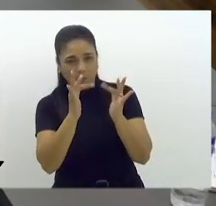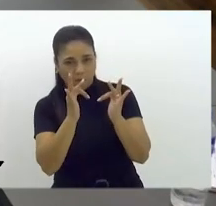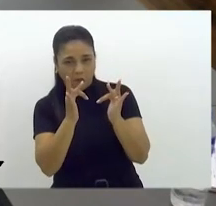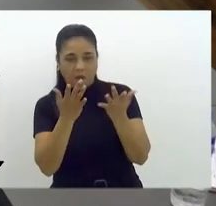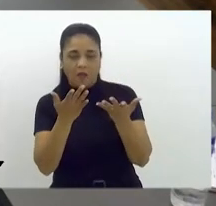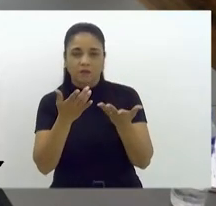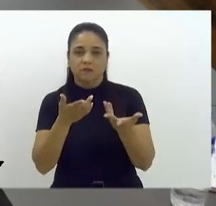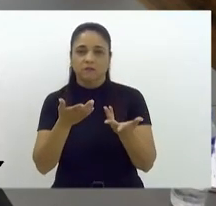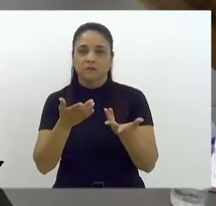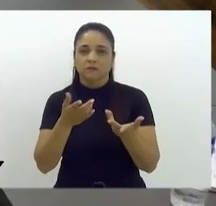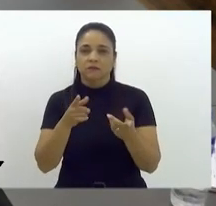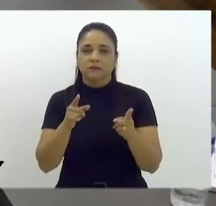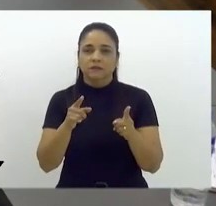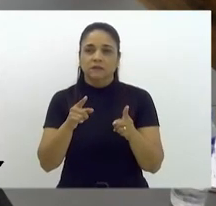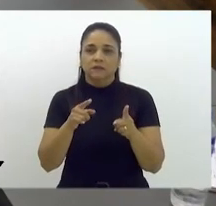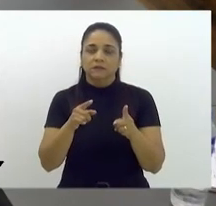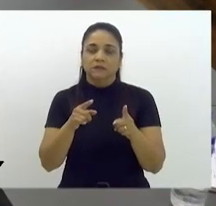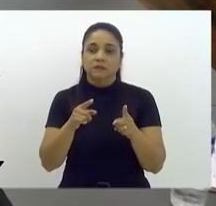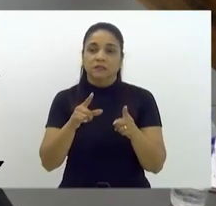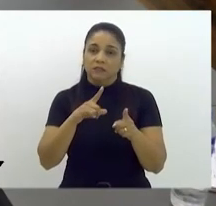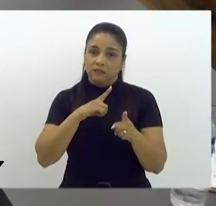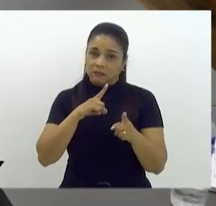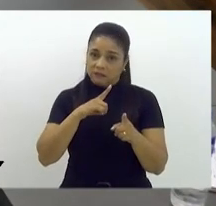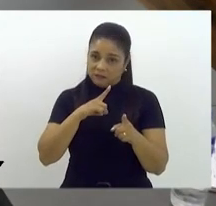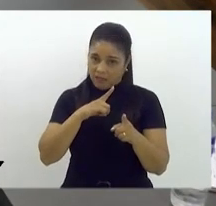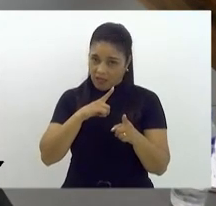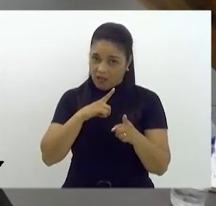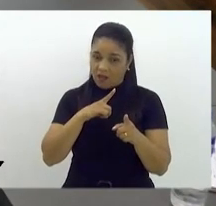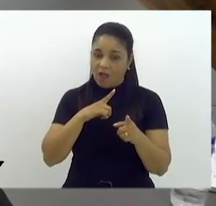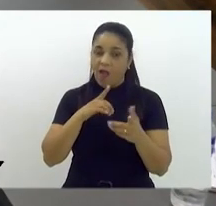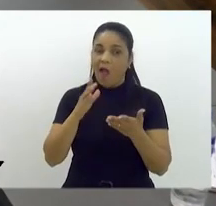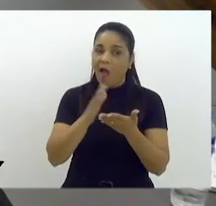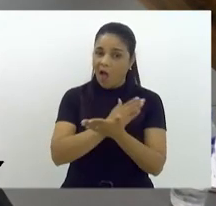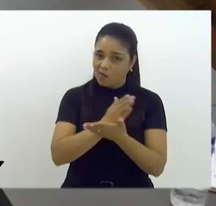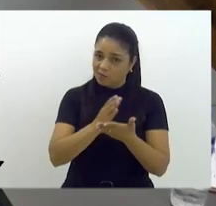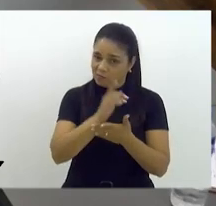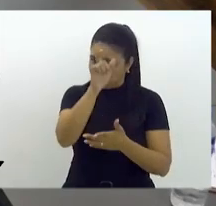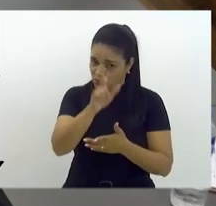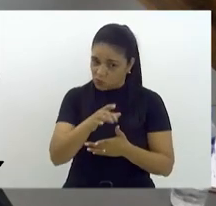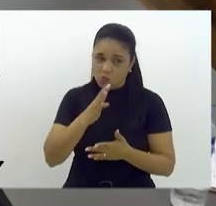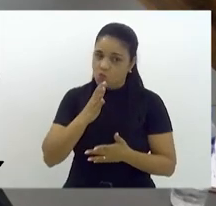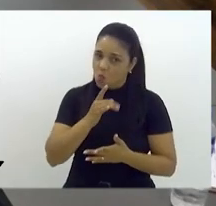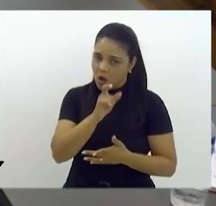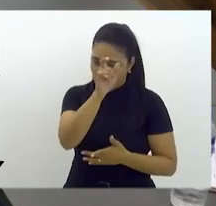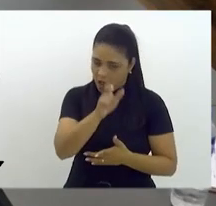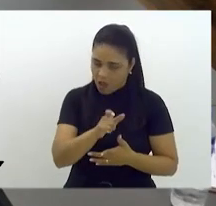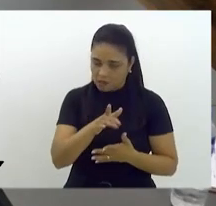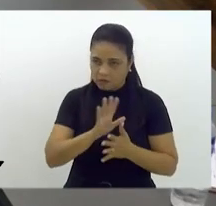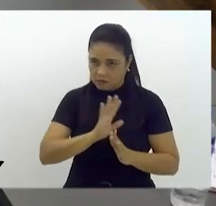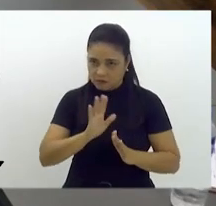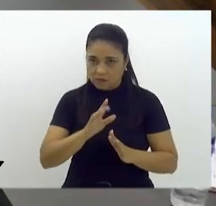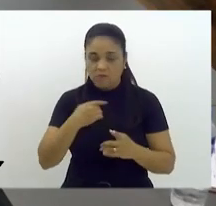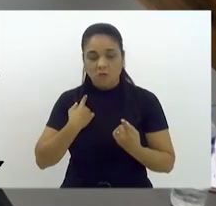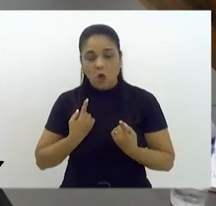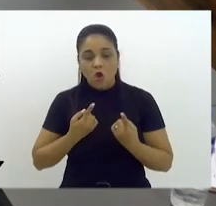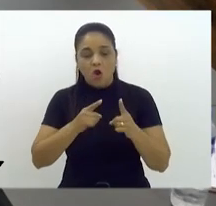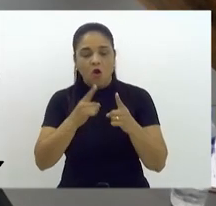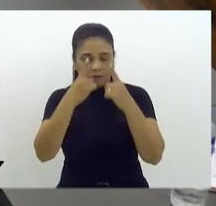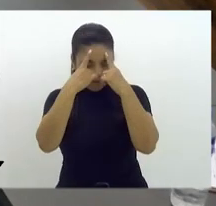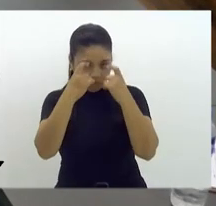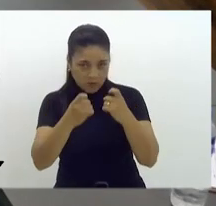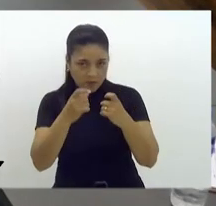aparece aqui nenhuma então tem desconhecidos que praticam também crime contra mulheres em ambiente